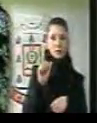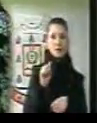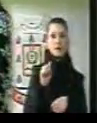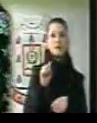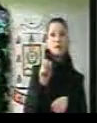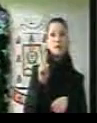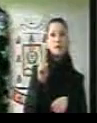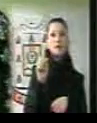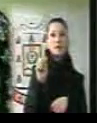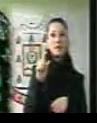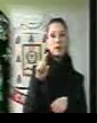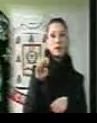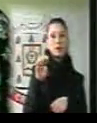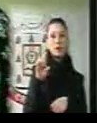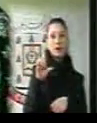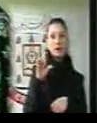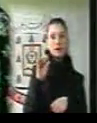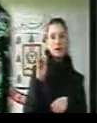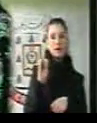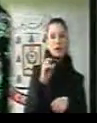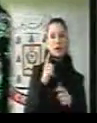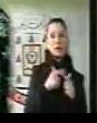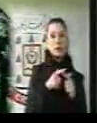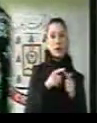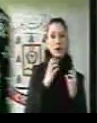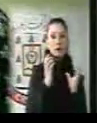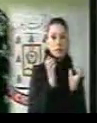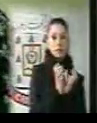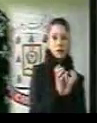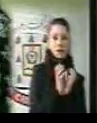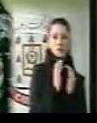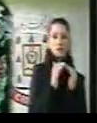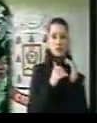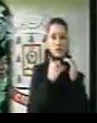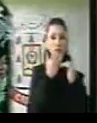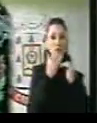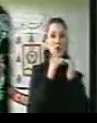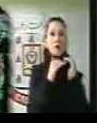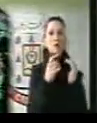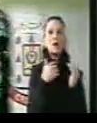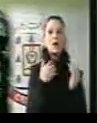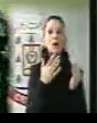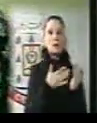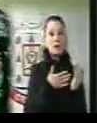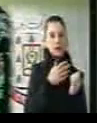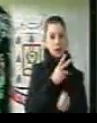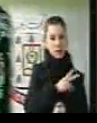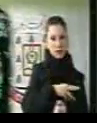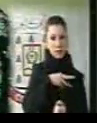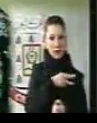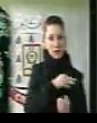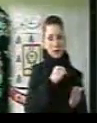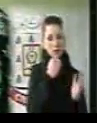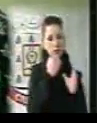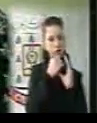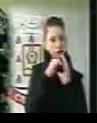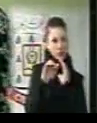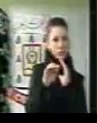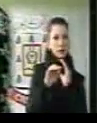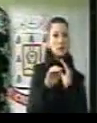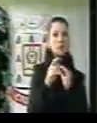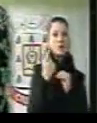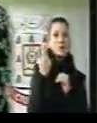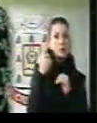né, até porque a Comissão de Obras deu a mim a missão de entrar em contato com o presidente e também intermediar a